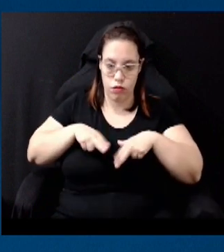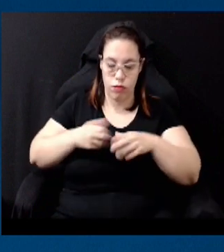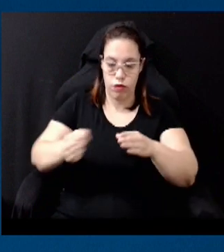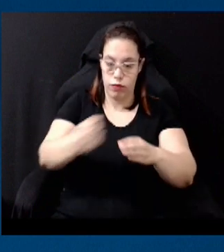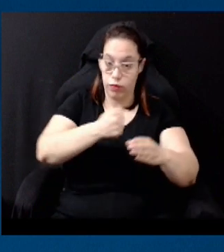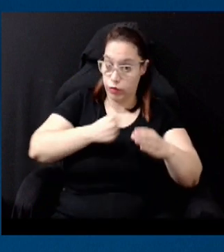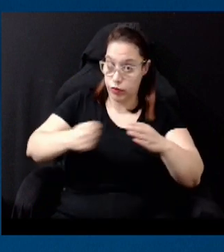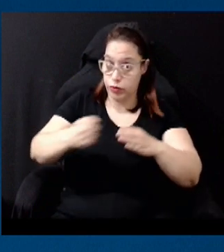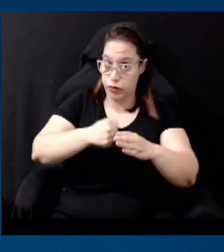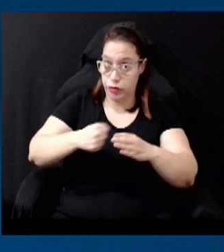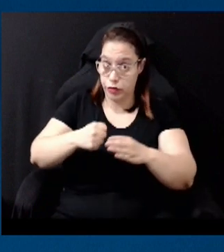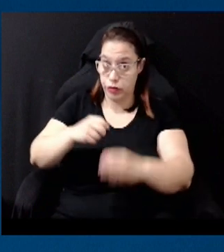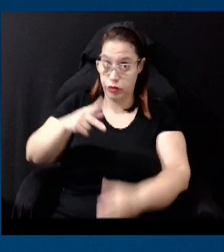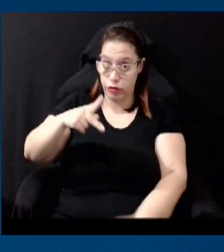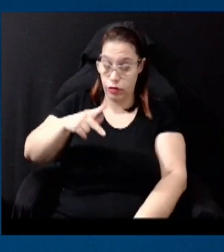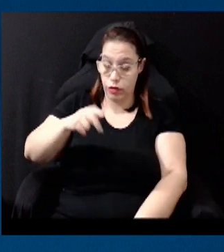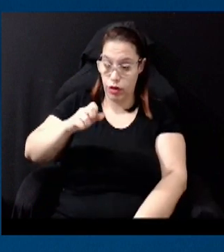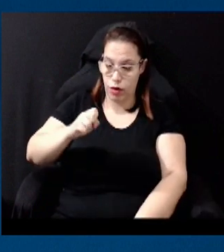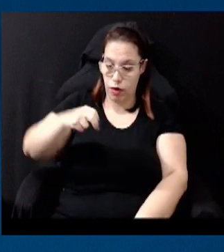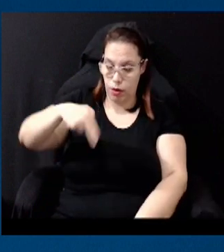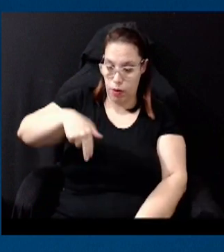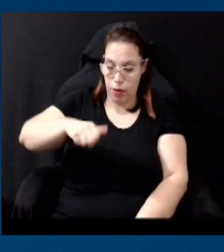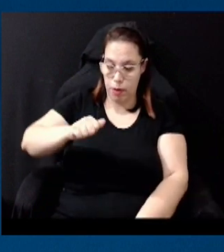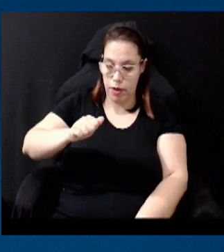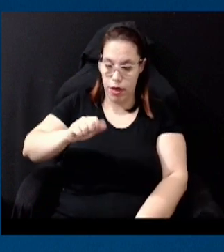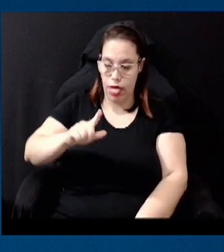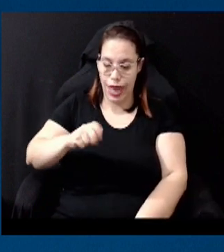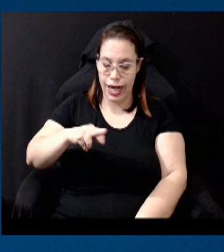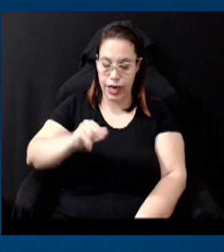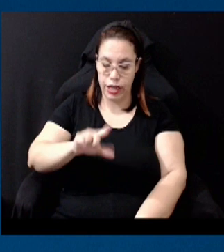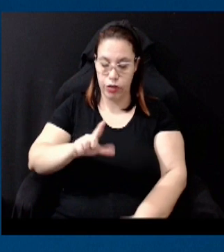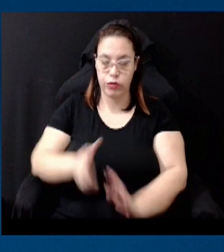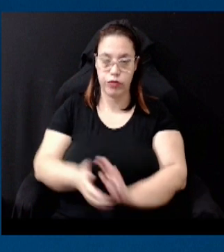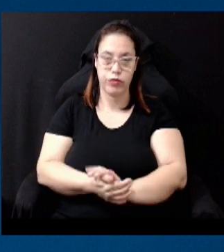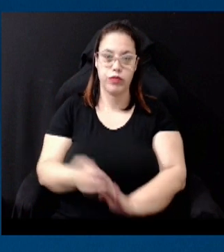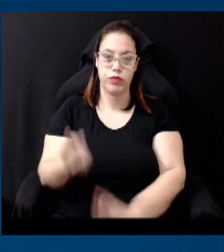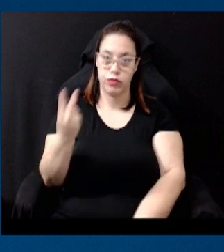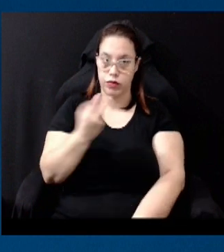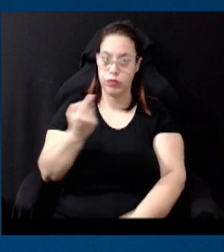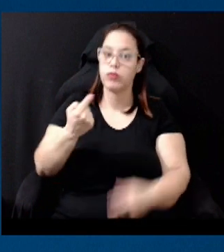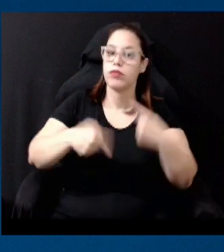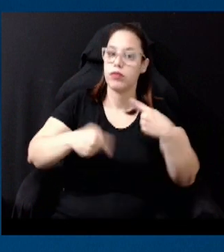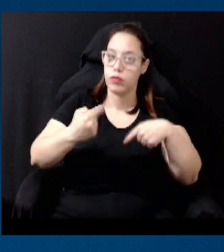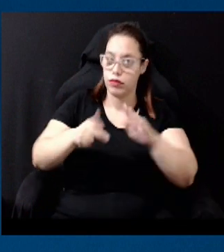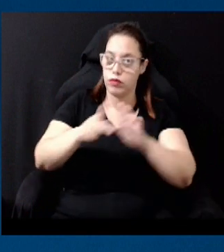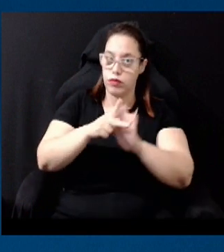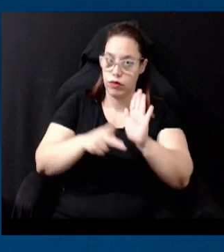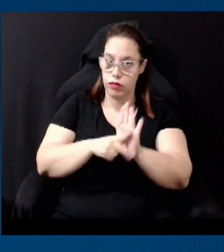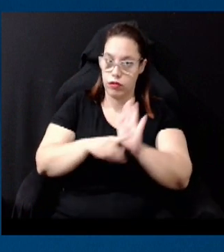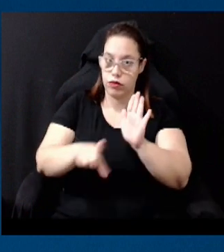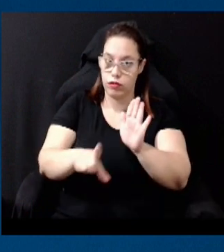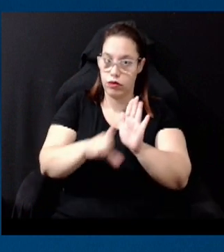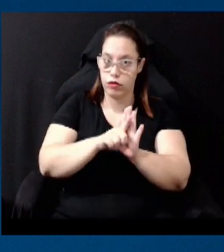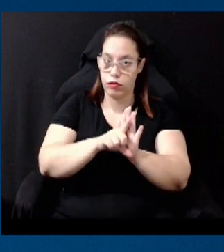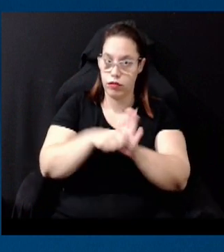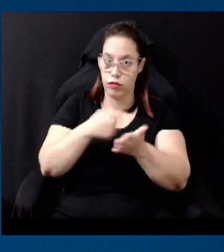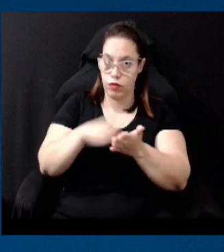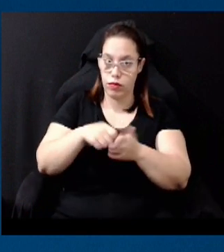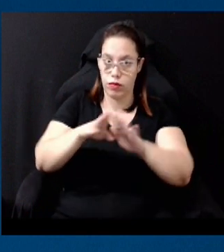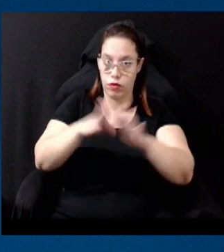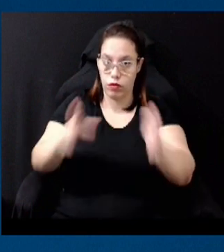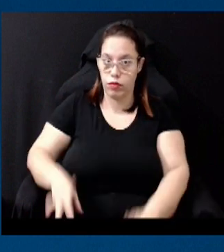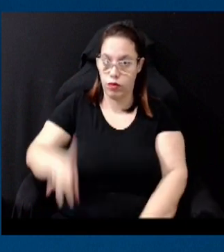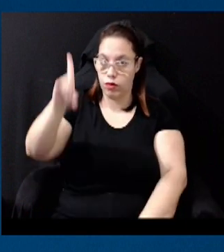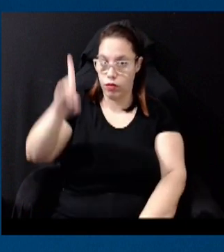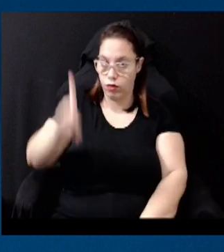ao Penagril Bar e Restaurante. Em segunda discussão, será analisado o projeto de autoria da mesa da Câmara,